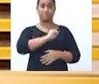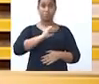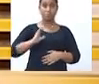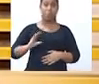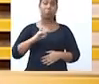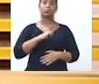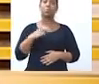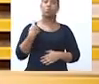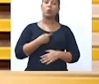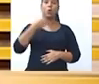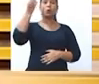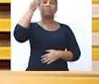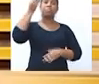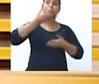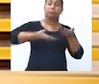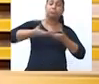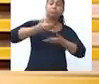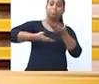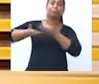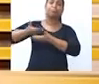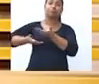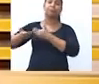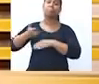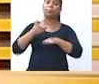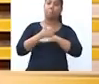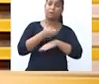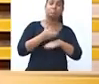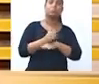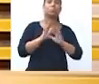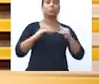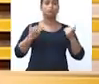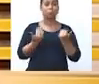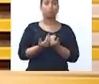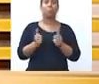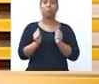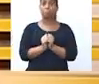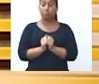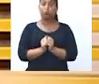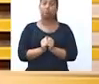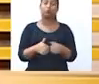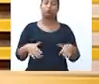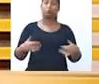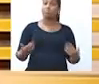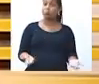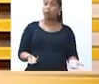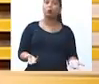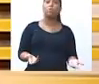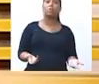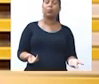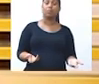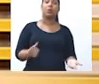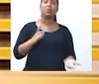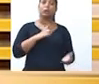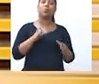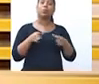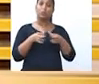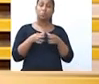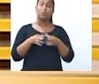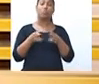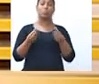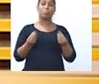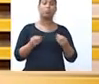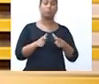bastante informação, participamos de congresso juntos, né? Então, legal. Tem um grupo